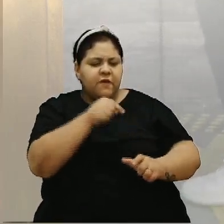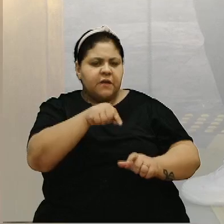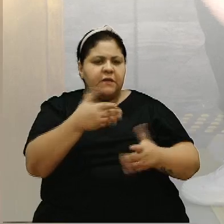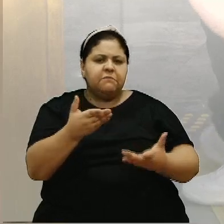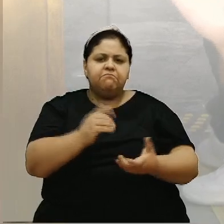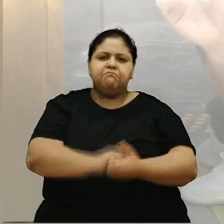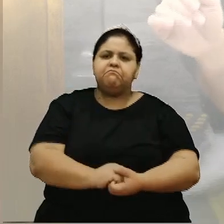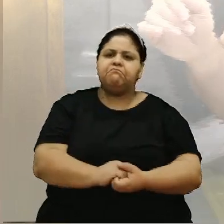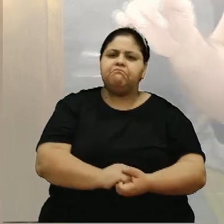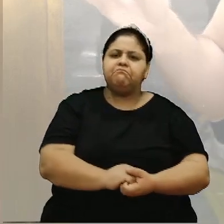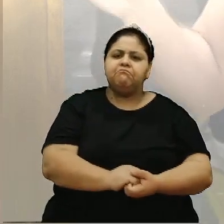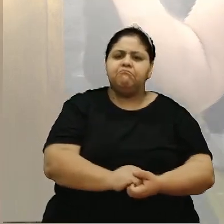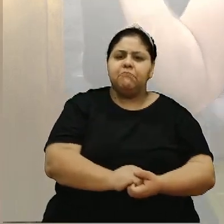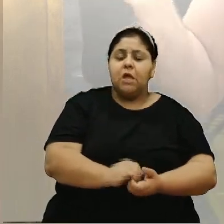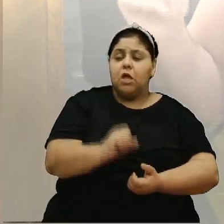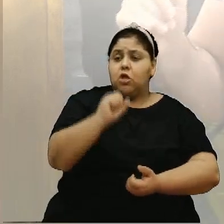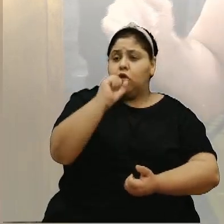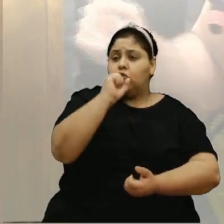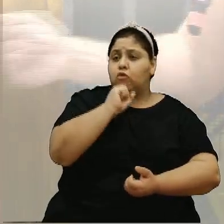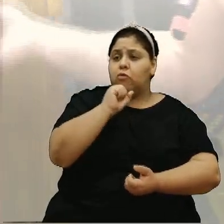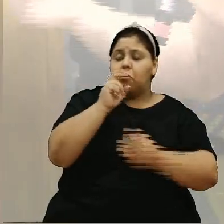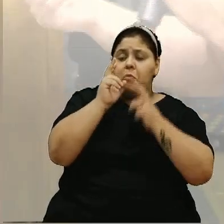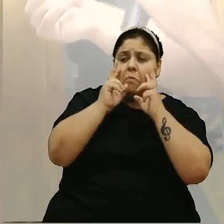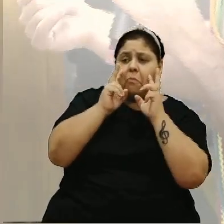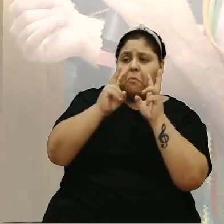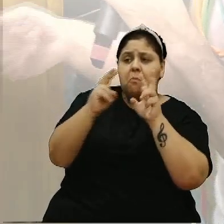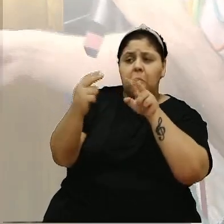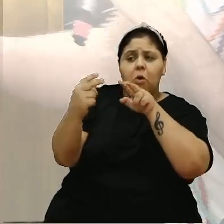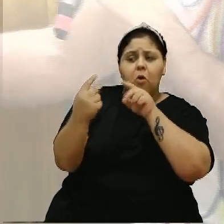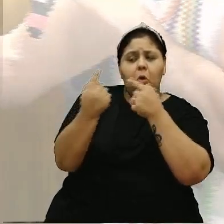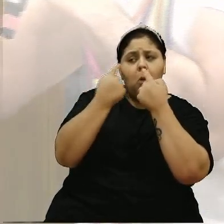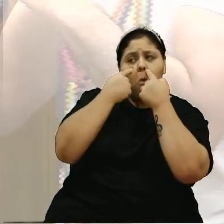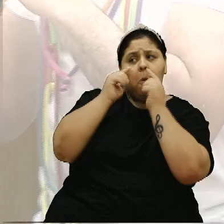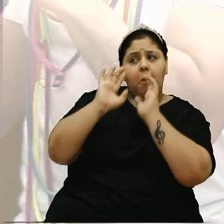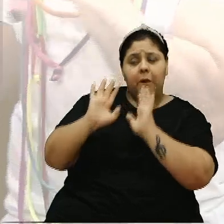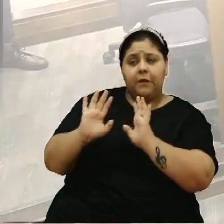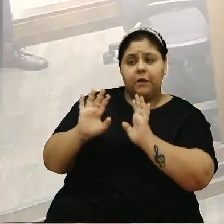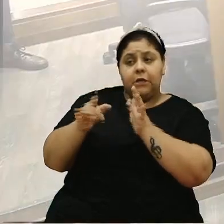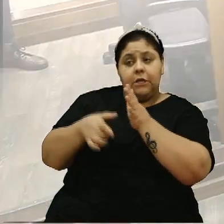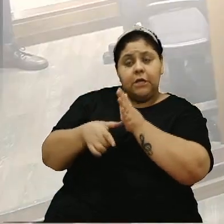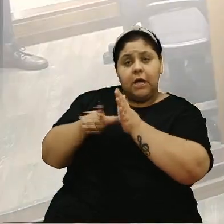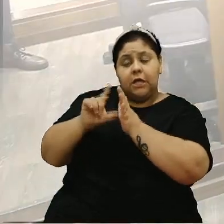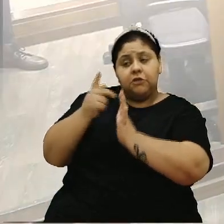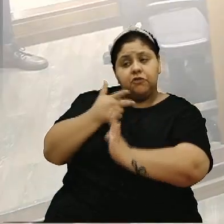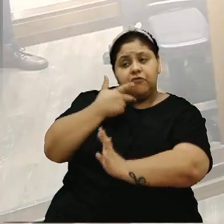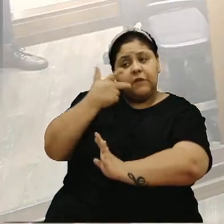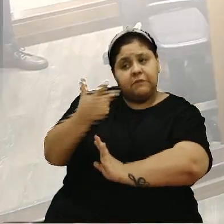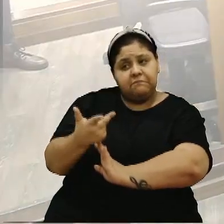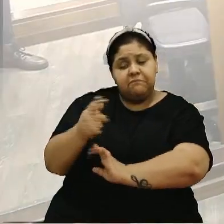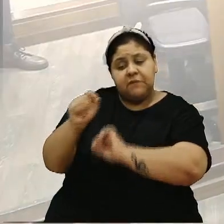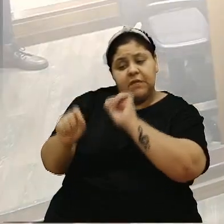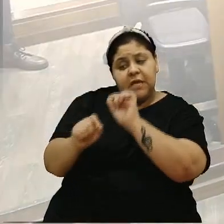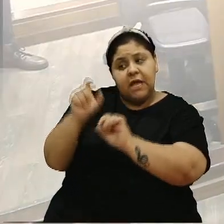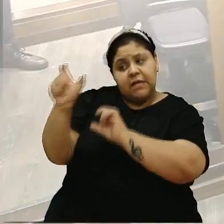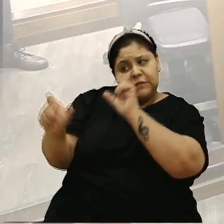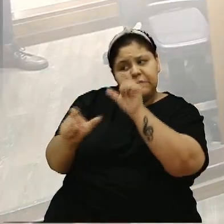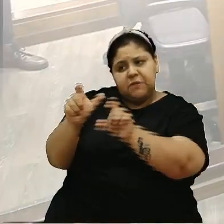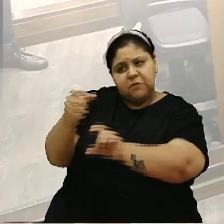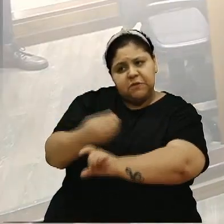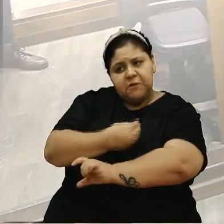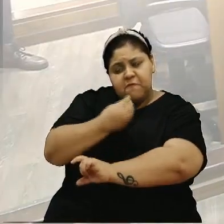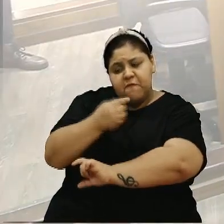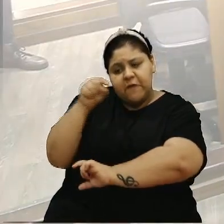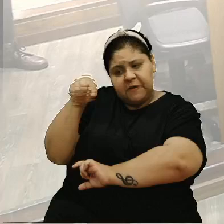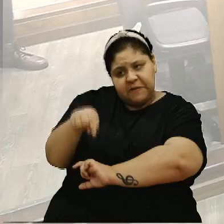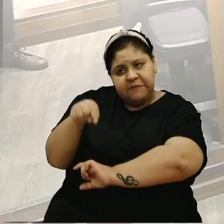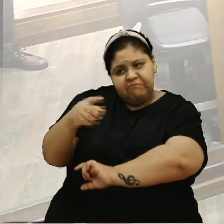E aquele senhor olhou para ele e disse: olha, meu senhor, antes de eu lhe dizer quem são as pessoas